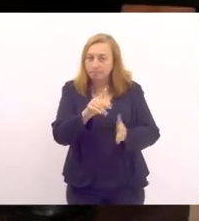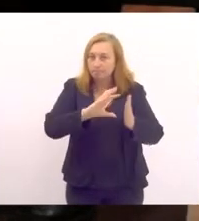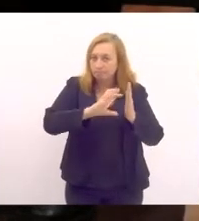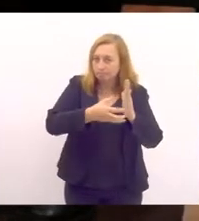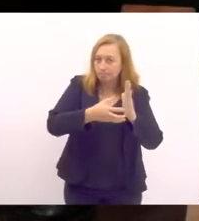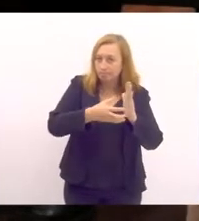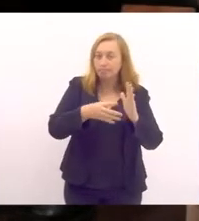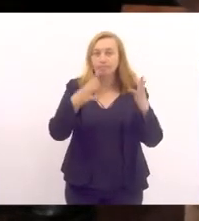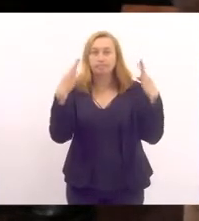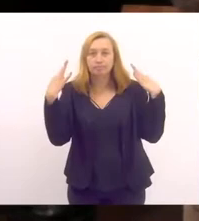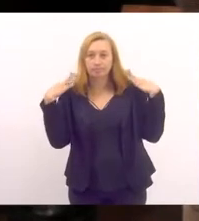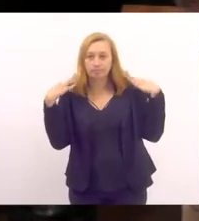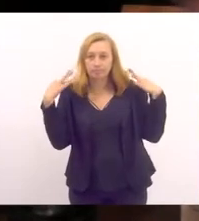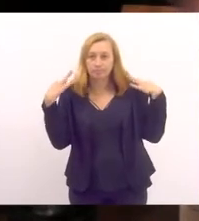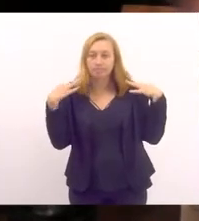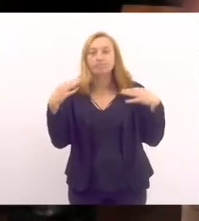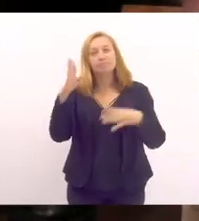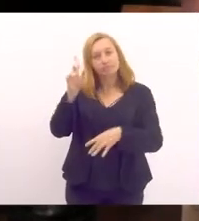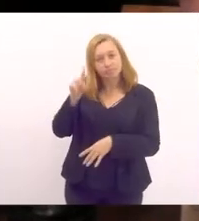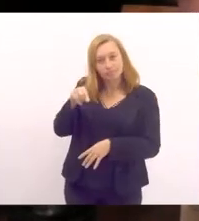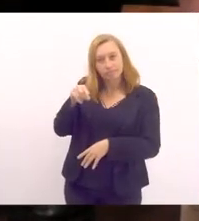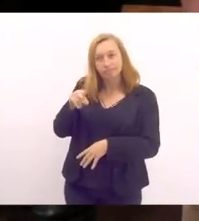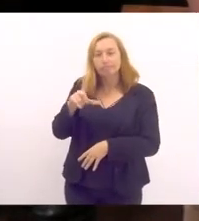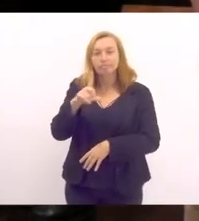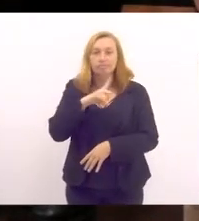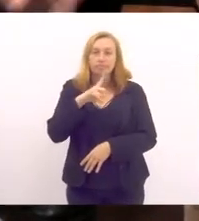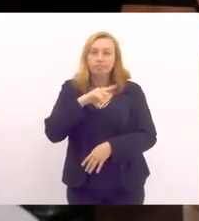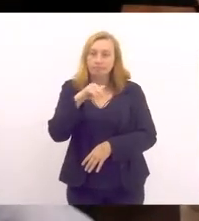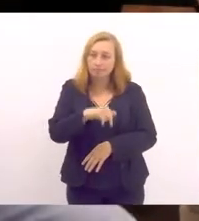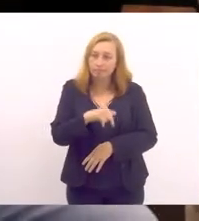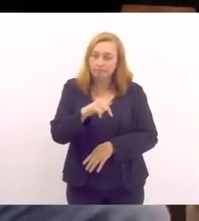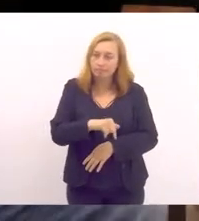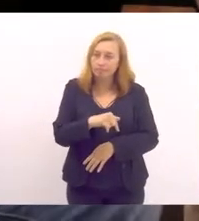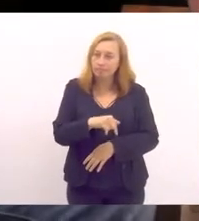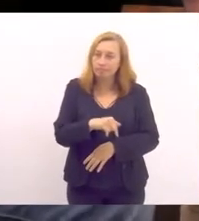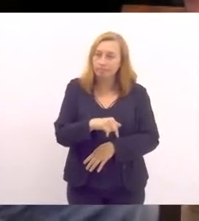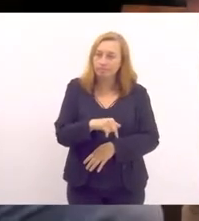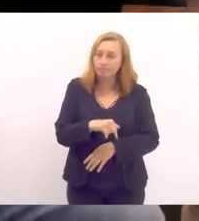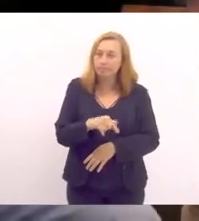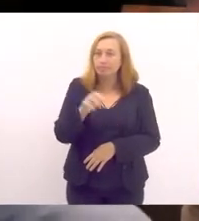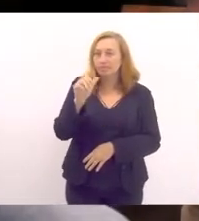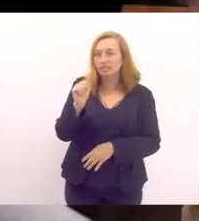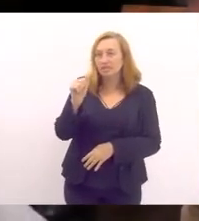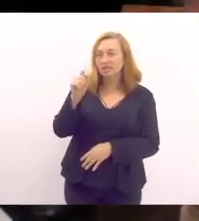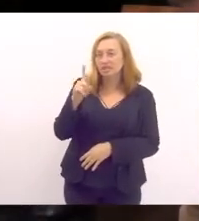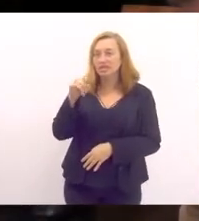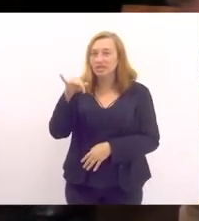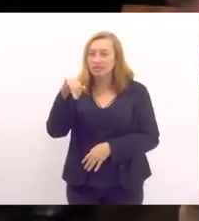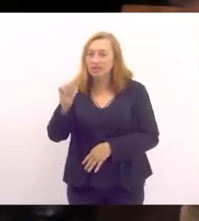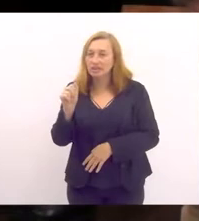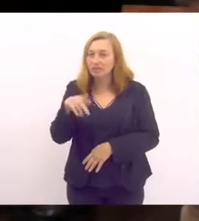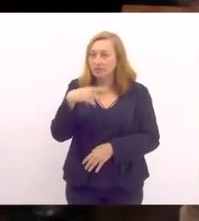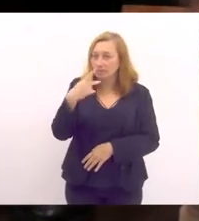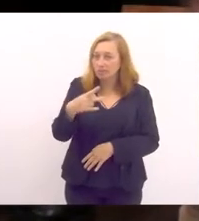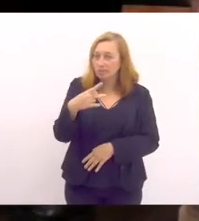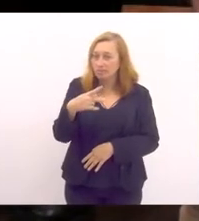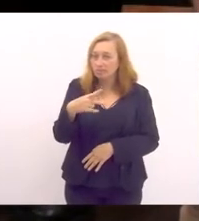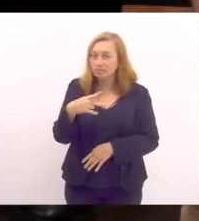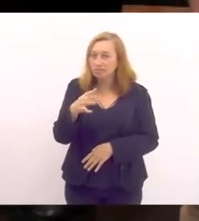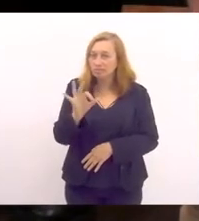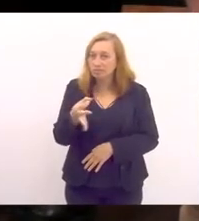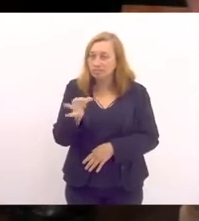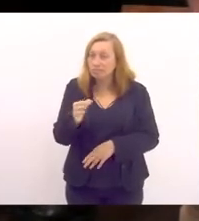Né? E houve aqui algo que a Adriana levantou, que foi,